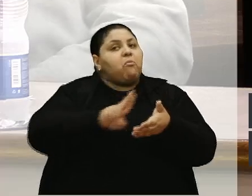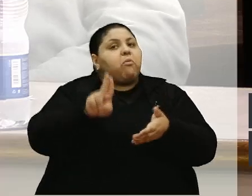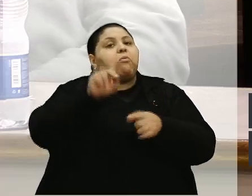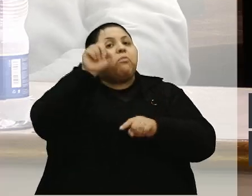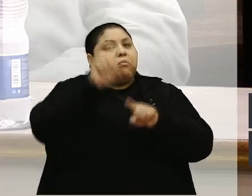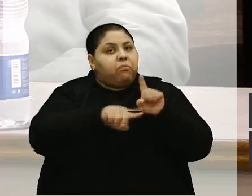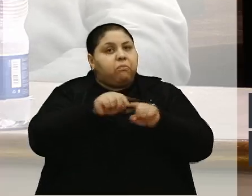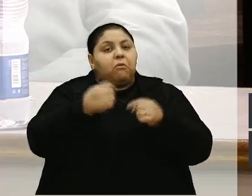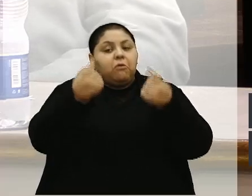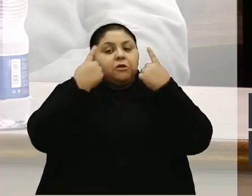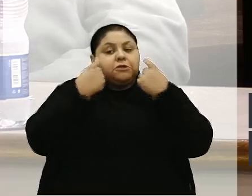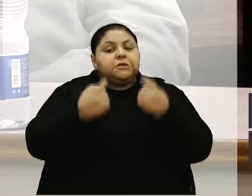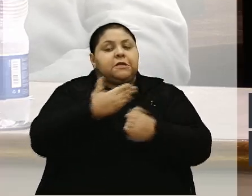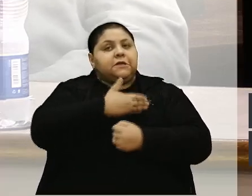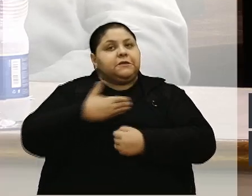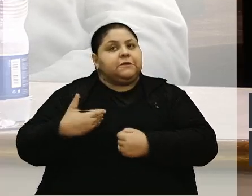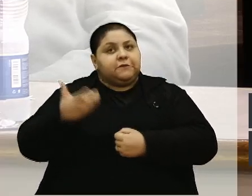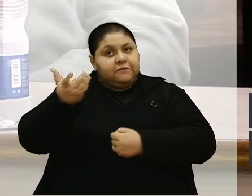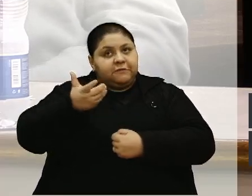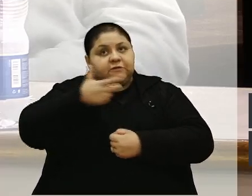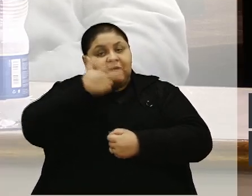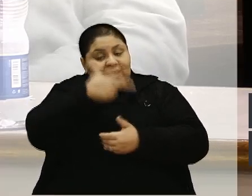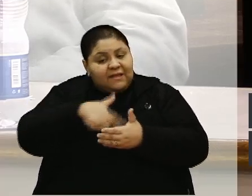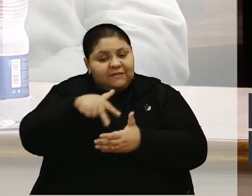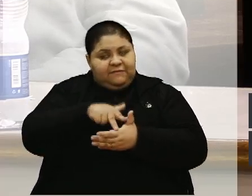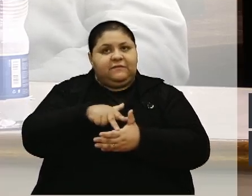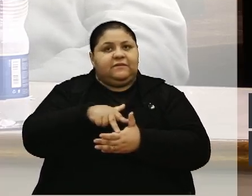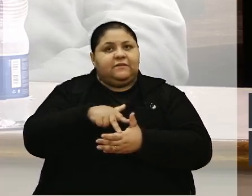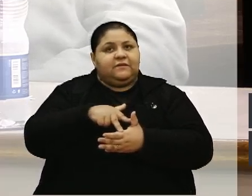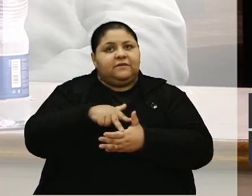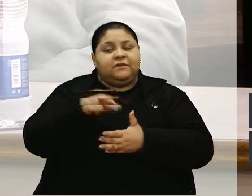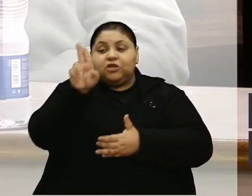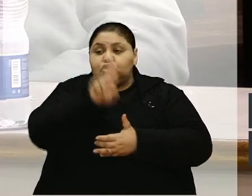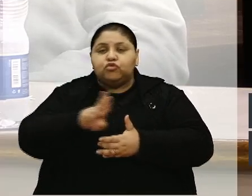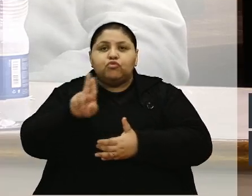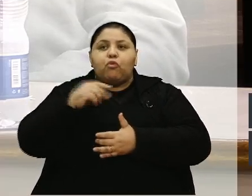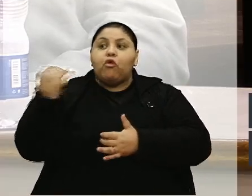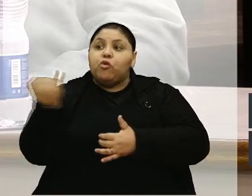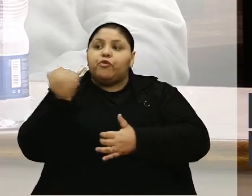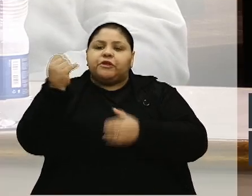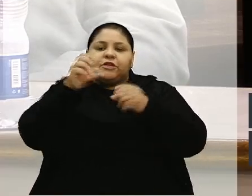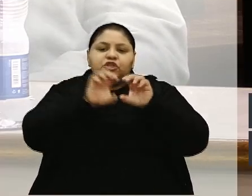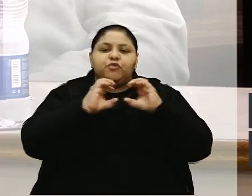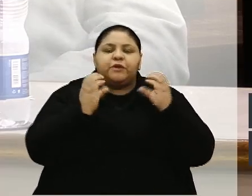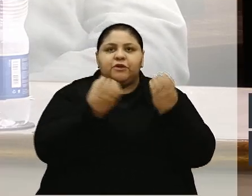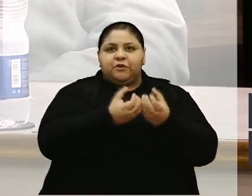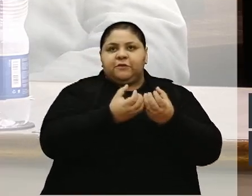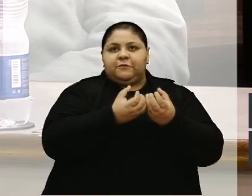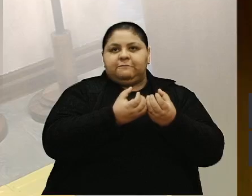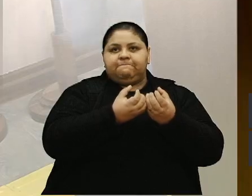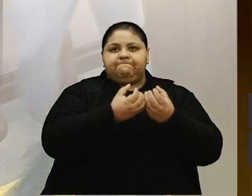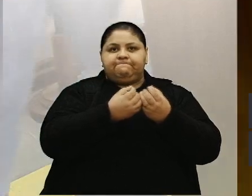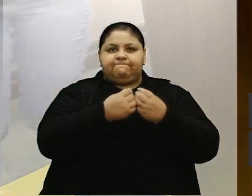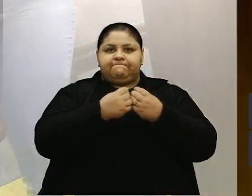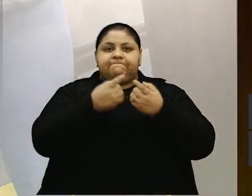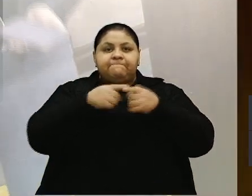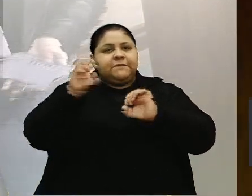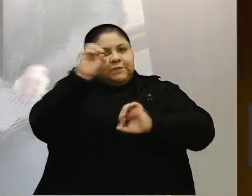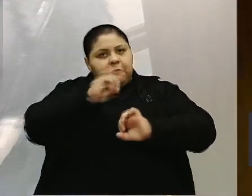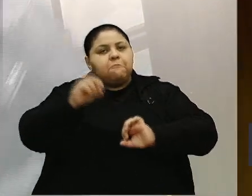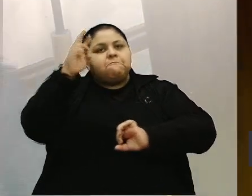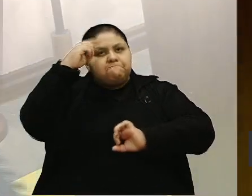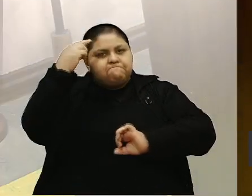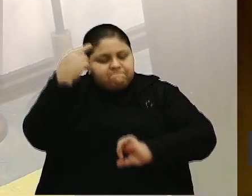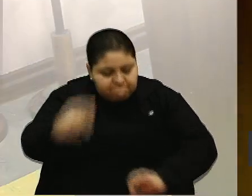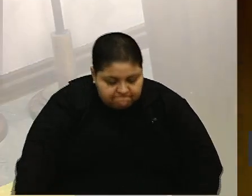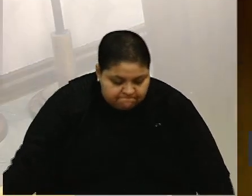de interesse público. É isso que eu quis dizer na tribuna. Que vai ser utilizado para algo que é interesse público e não para alguns. Mas é ótimo, vereador Rafael.